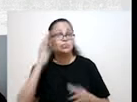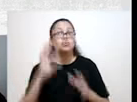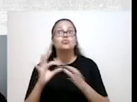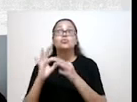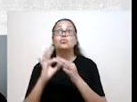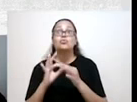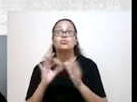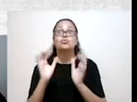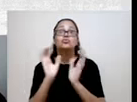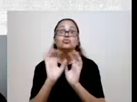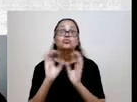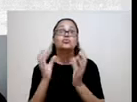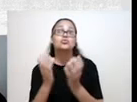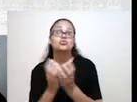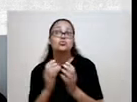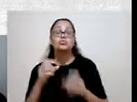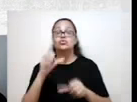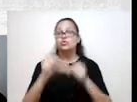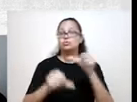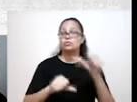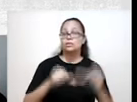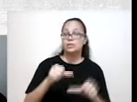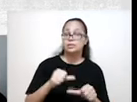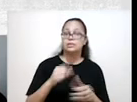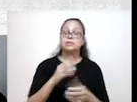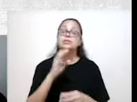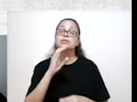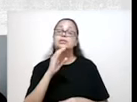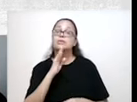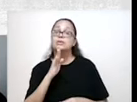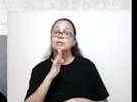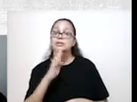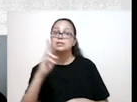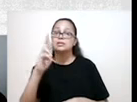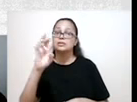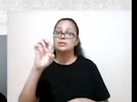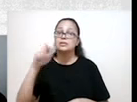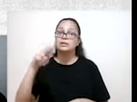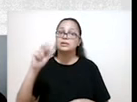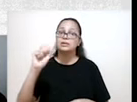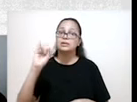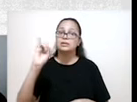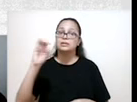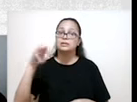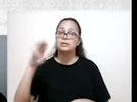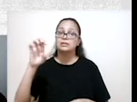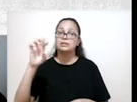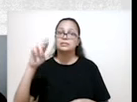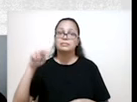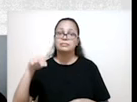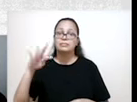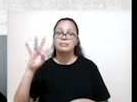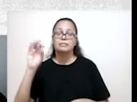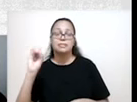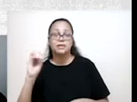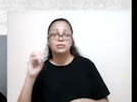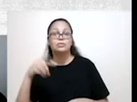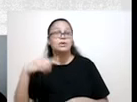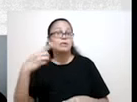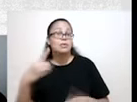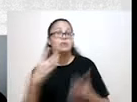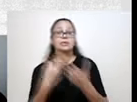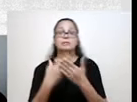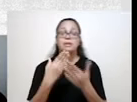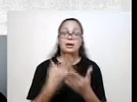mudanças na Europa que ficou conhecido como Renascimento Cultural, assunto que continuaremos na próxima aula. Na próxima